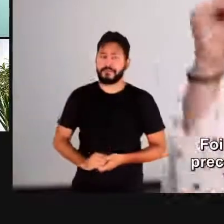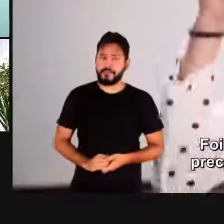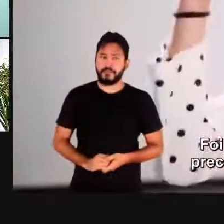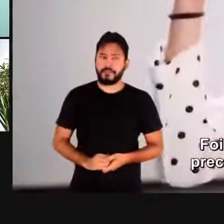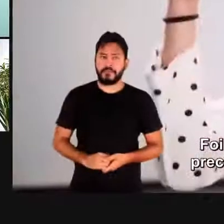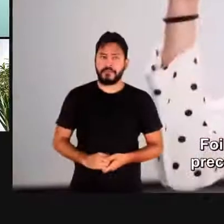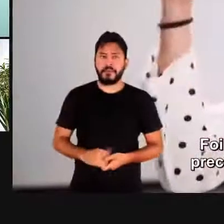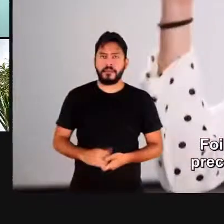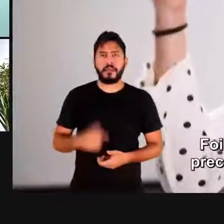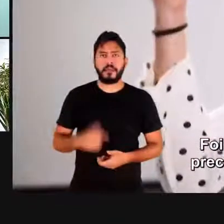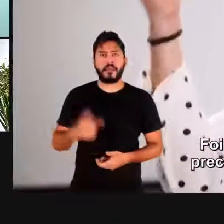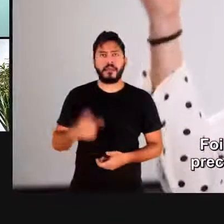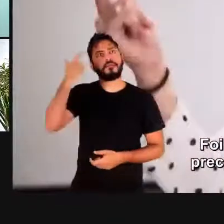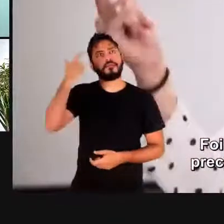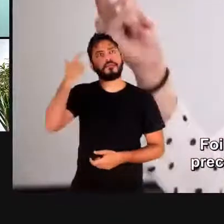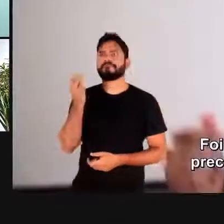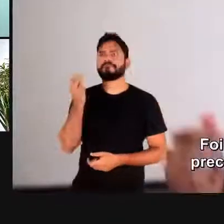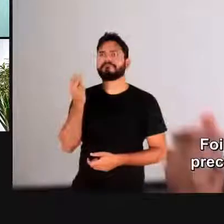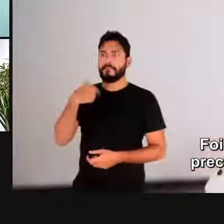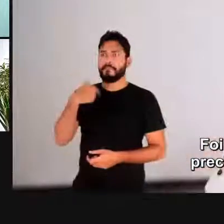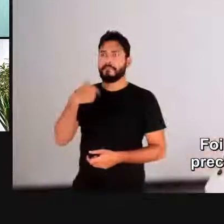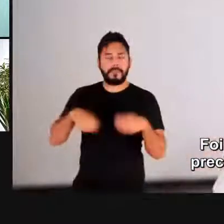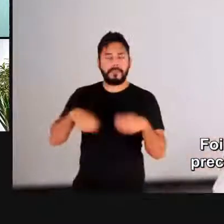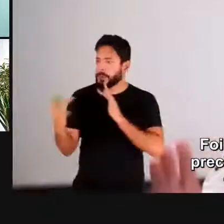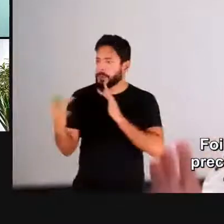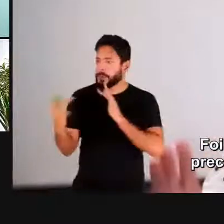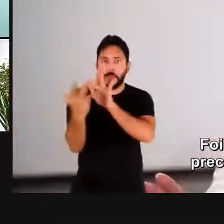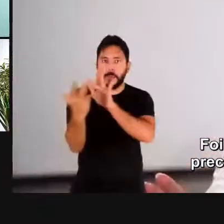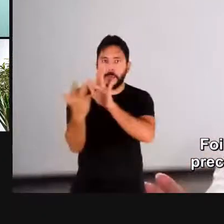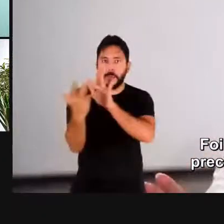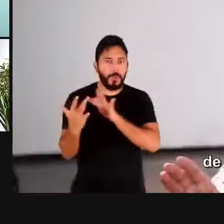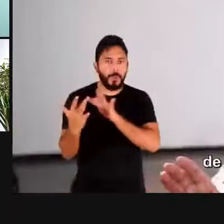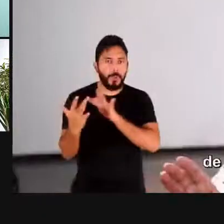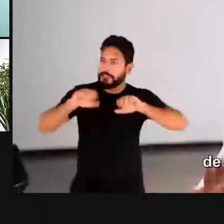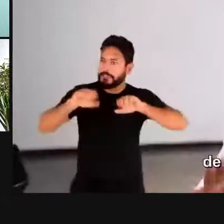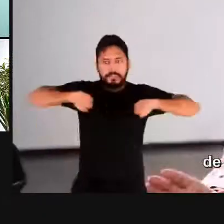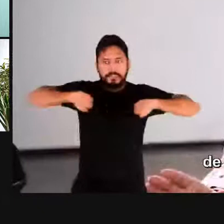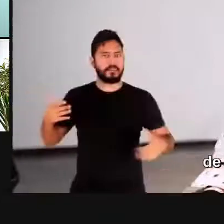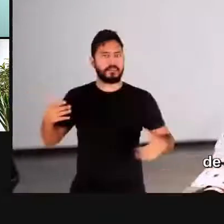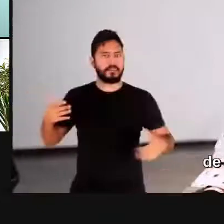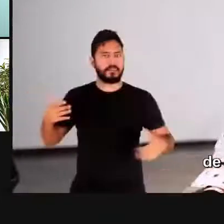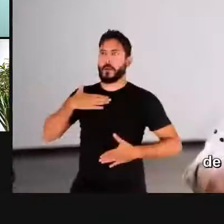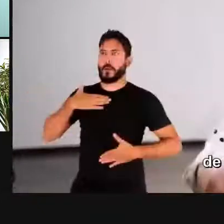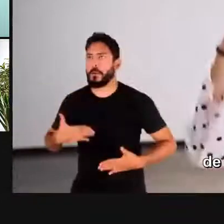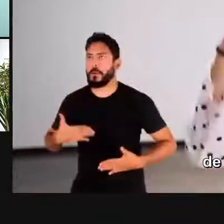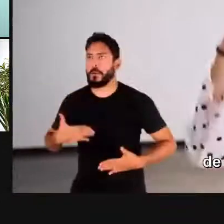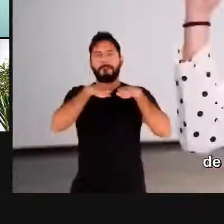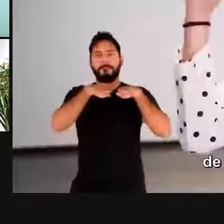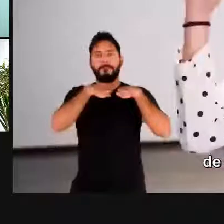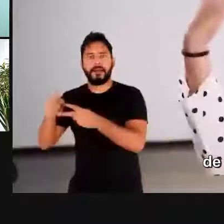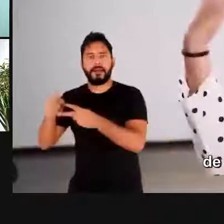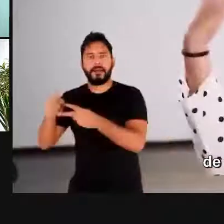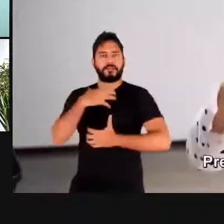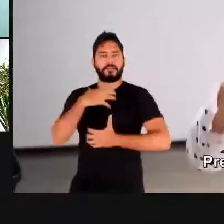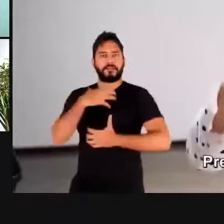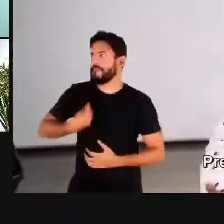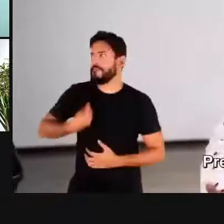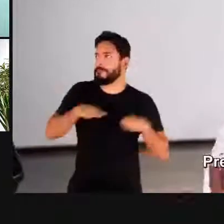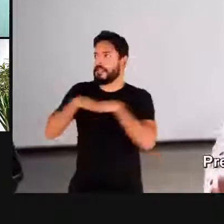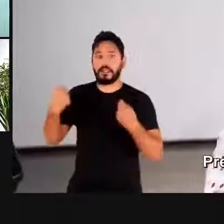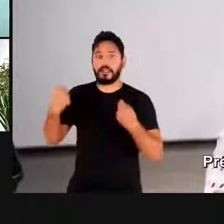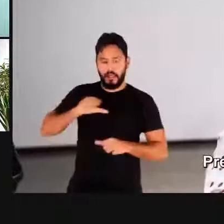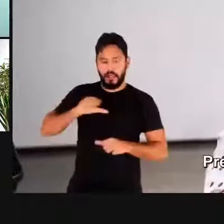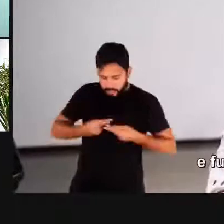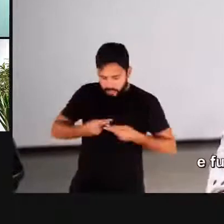E aí foi que eu instalei, falei, eu preciso sair da minha bolha de corpo padrão, de estilo de vida padrão, preciso me